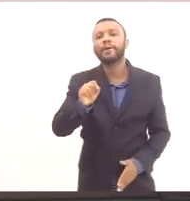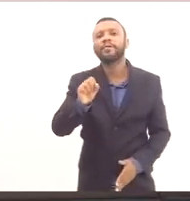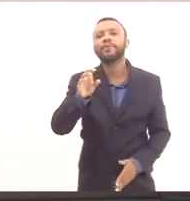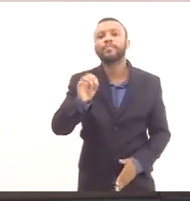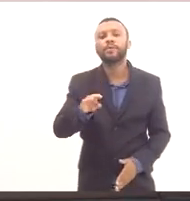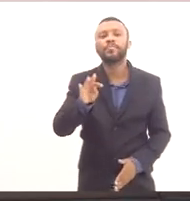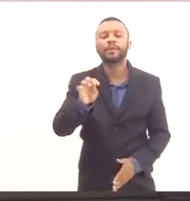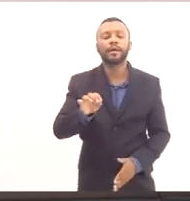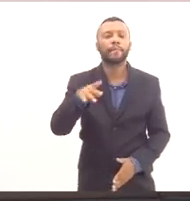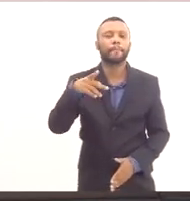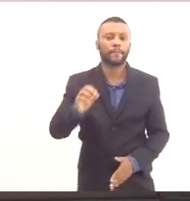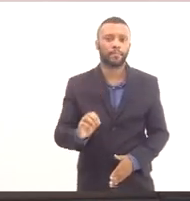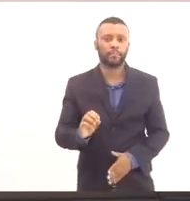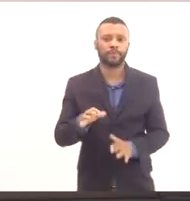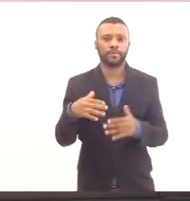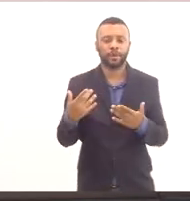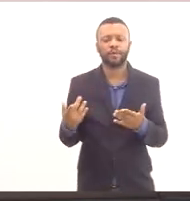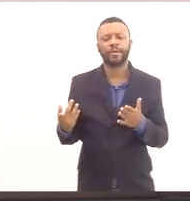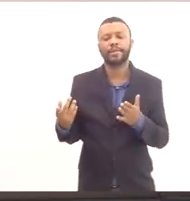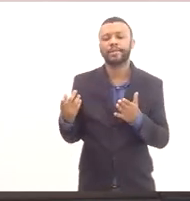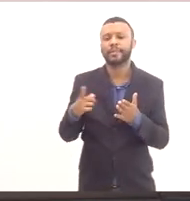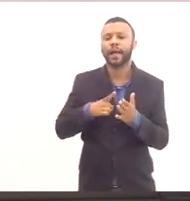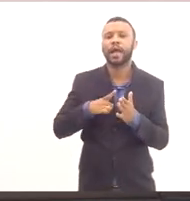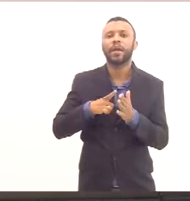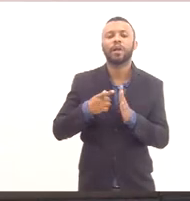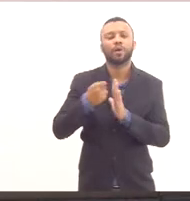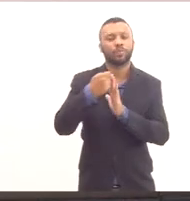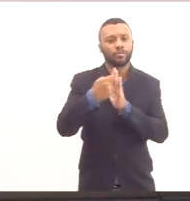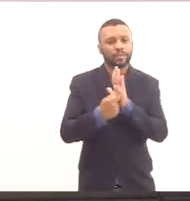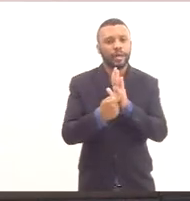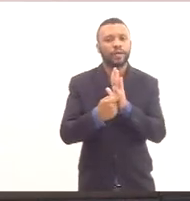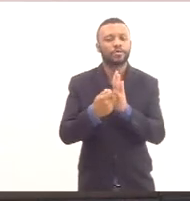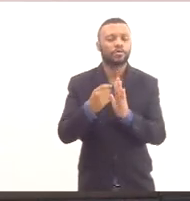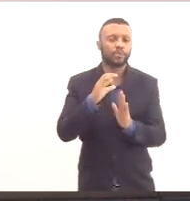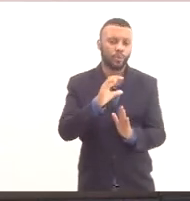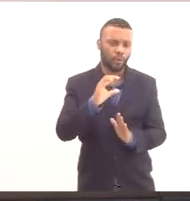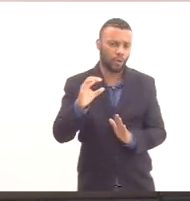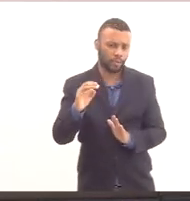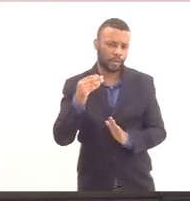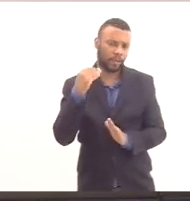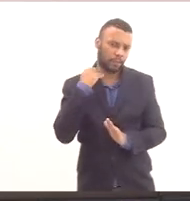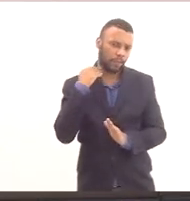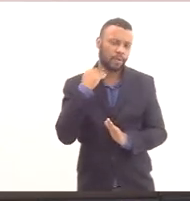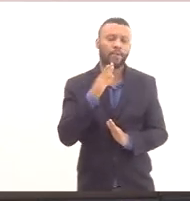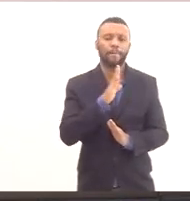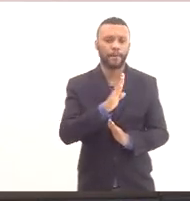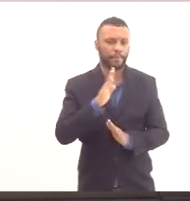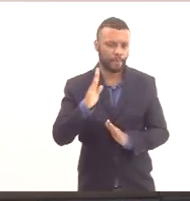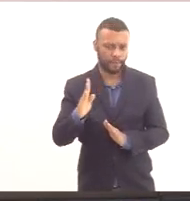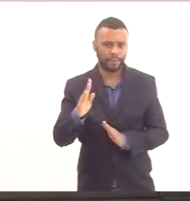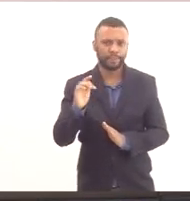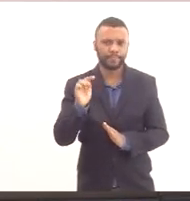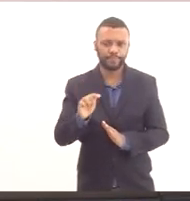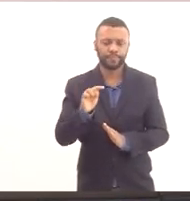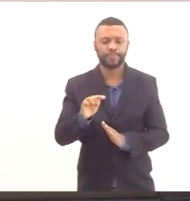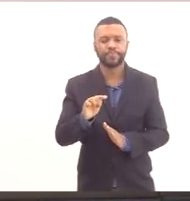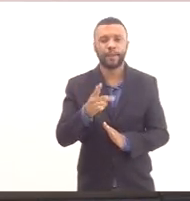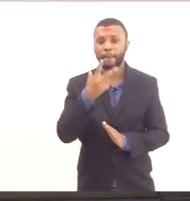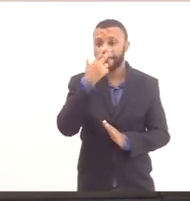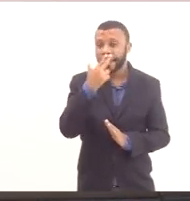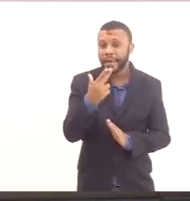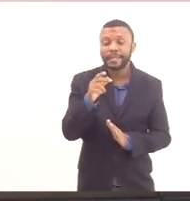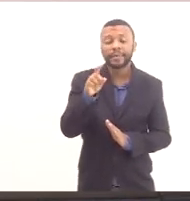ele junta o extrato de conta corrente do Banco do Brasil o que ao que tudo